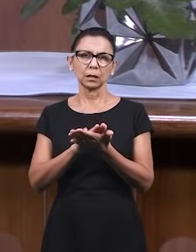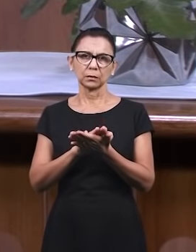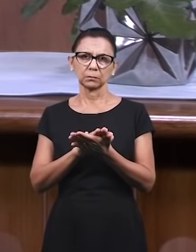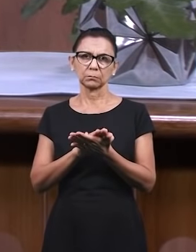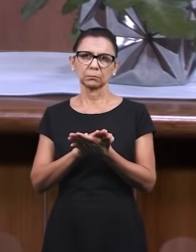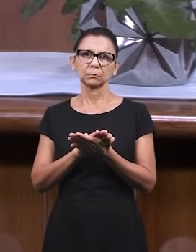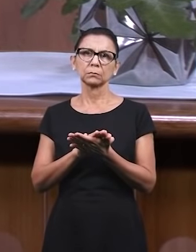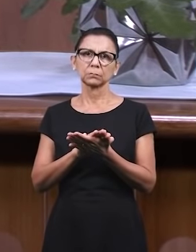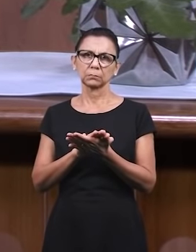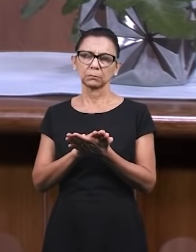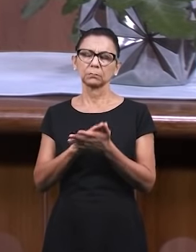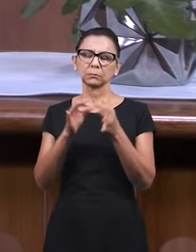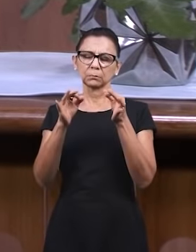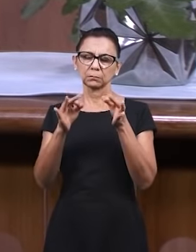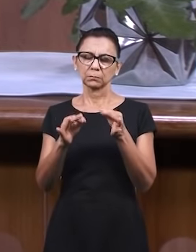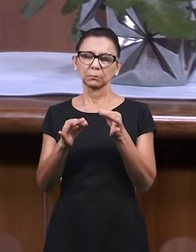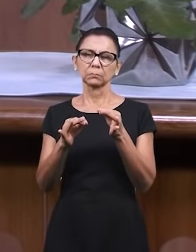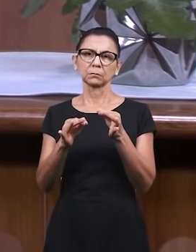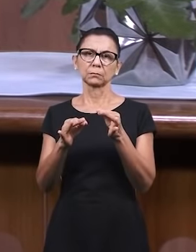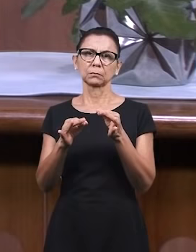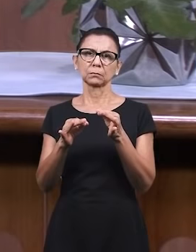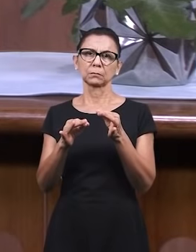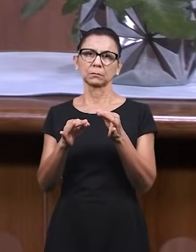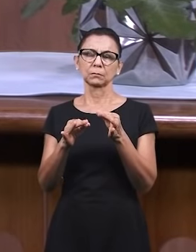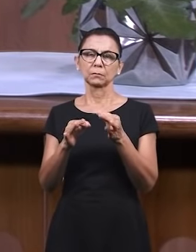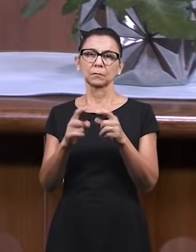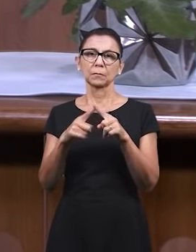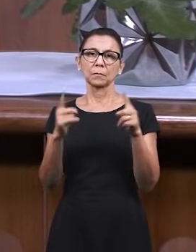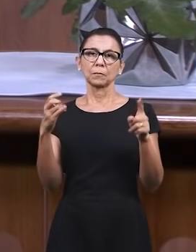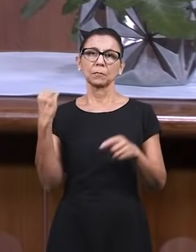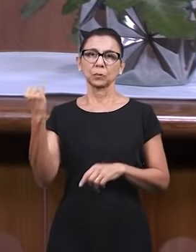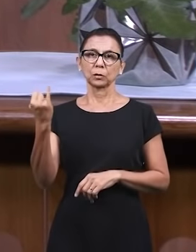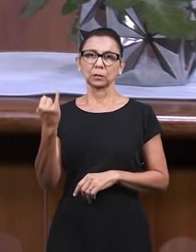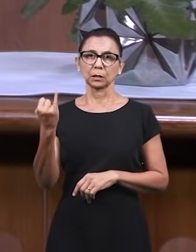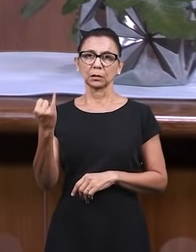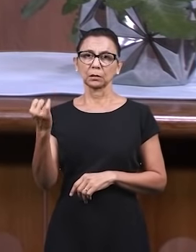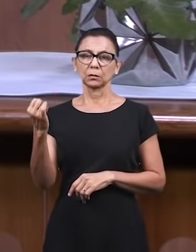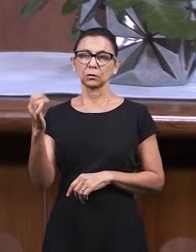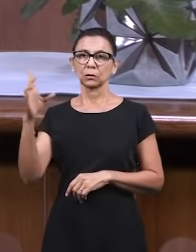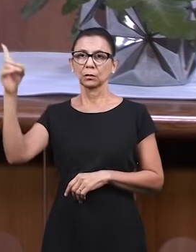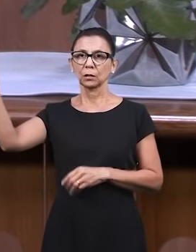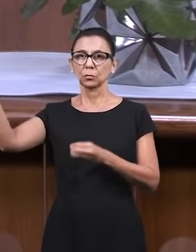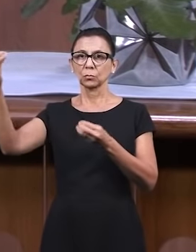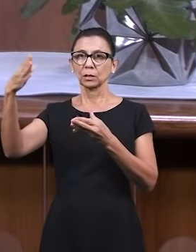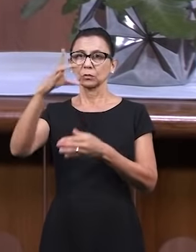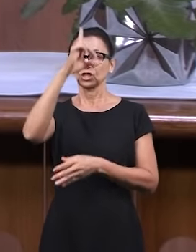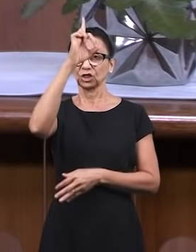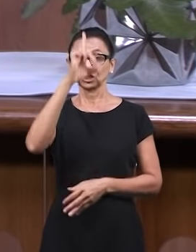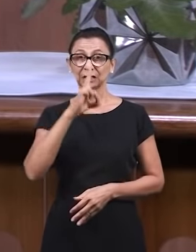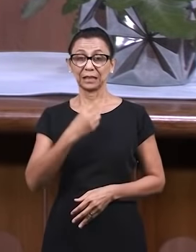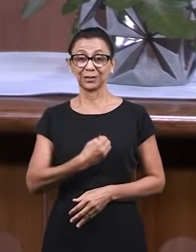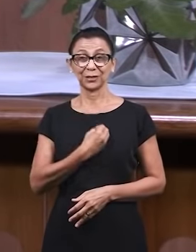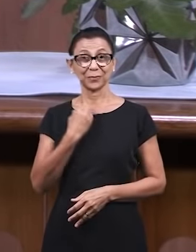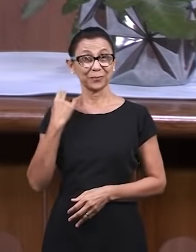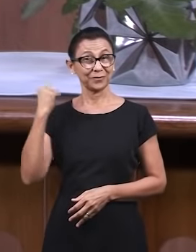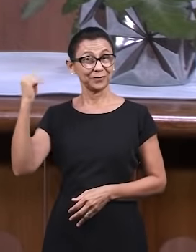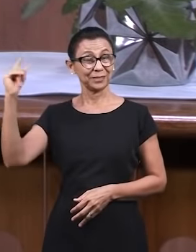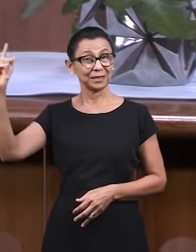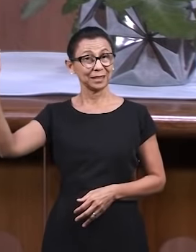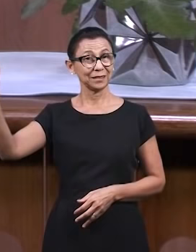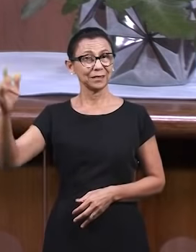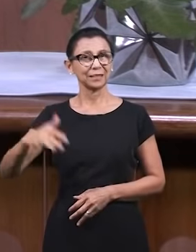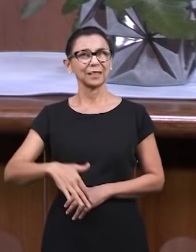nem menos. Mas o Senhor nos deu o direito da vida eterna. Por isso que Pedro diz